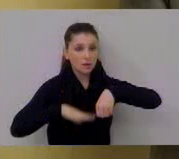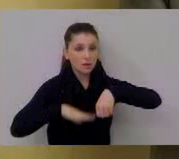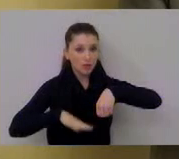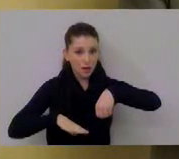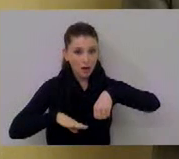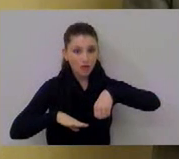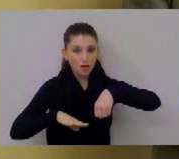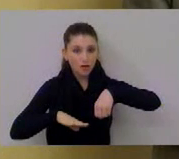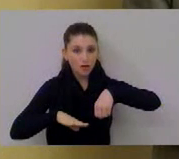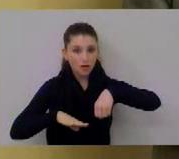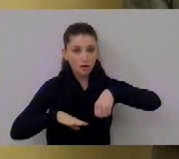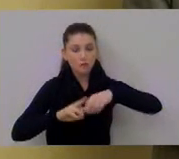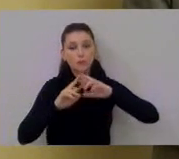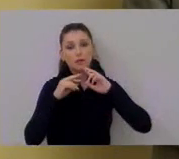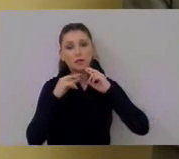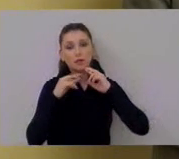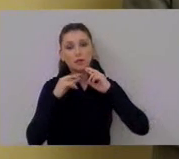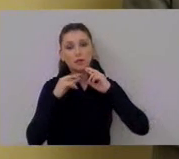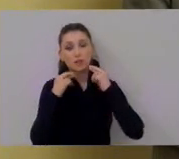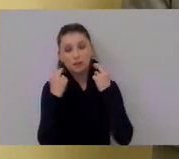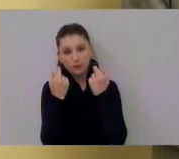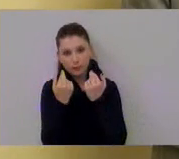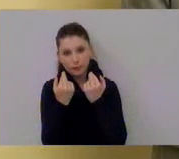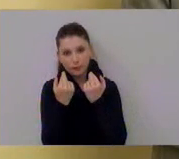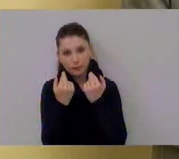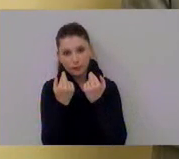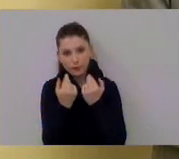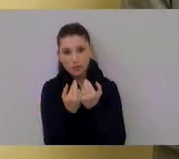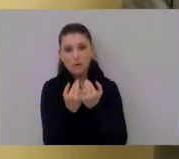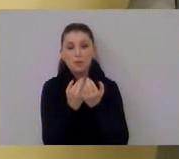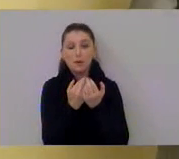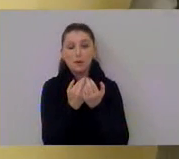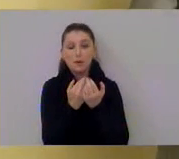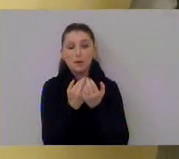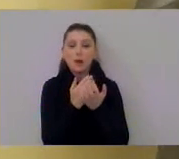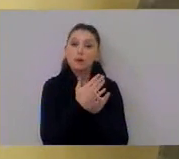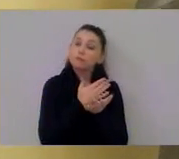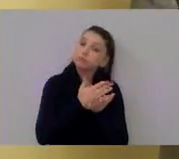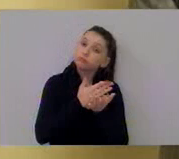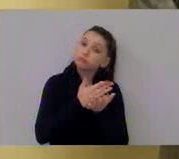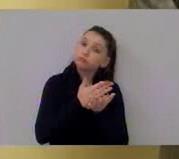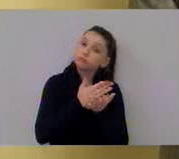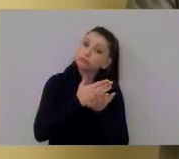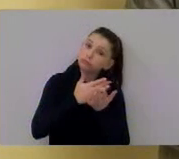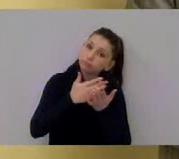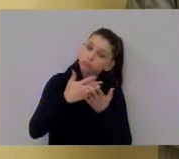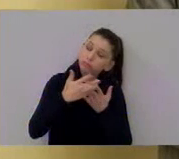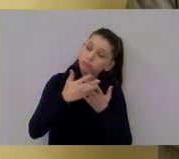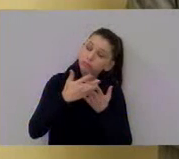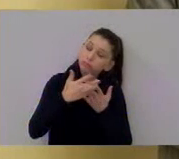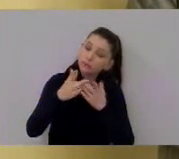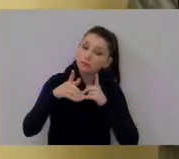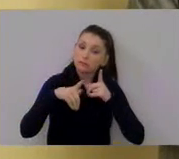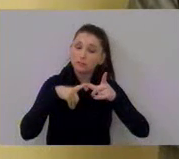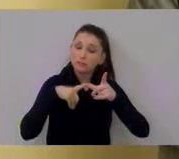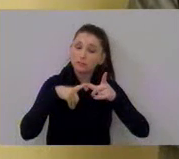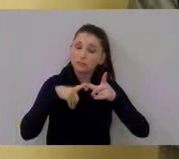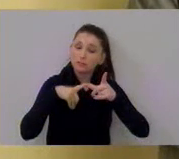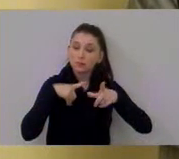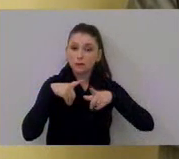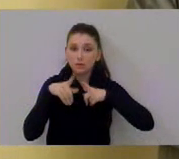continuidade ao nosso trabalho com referência a indicação